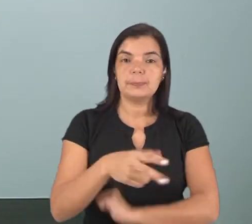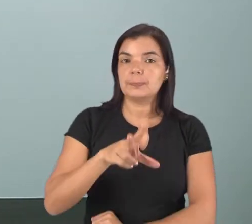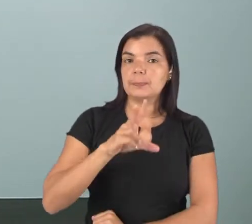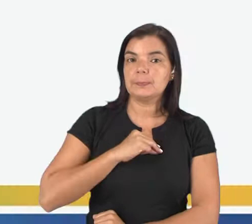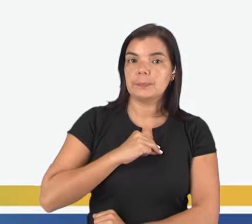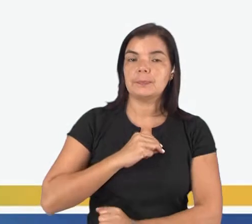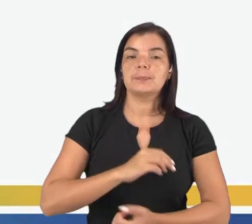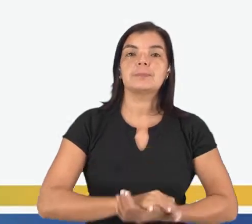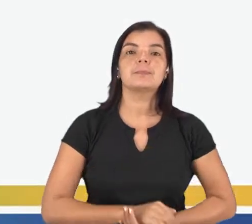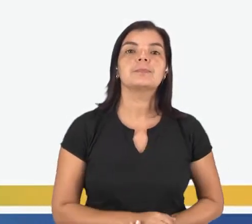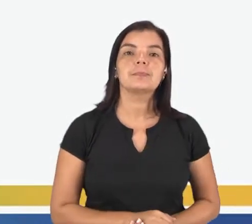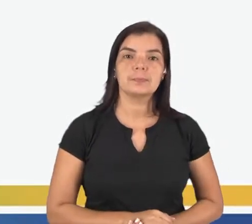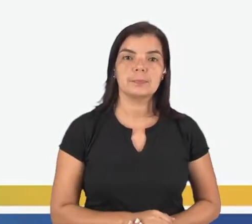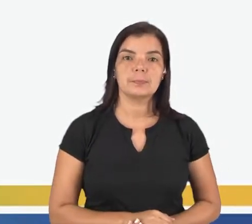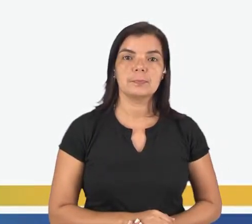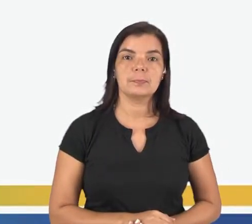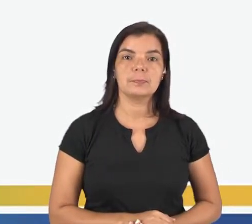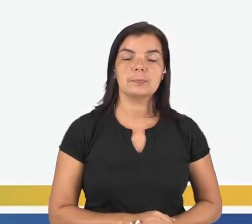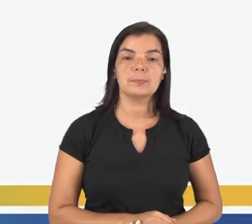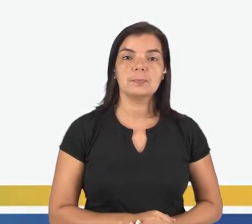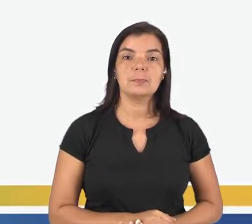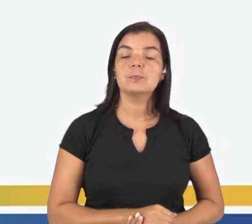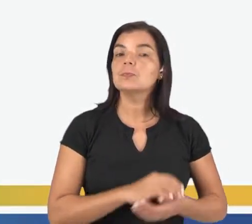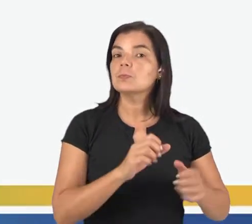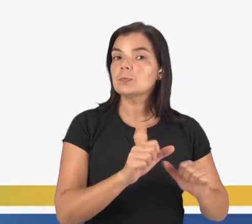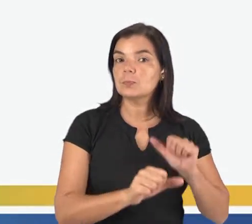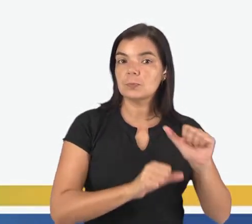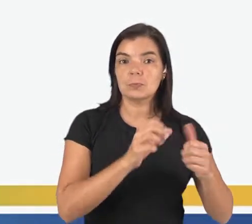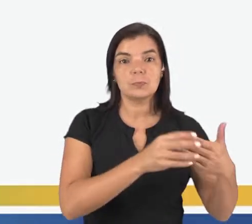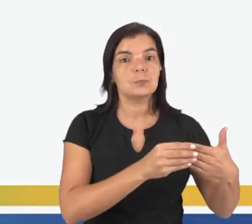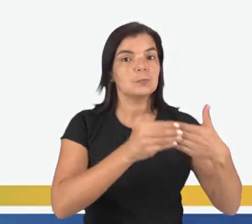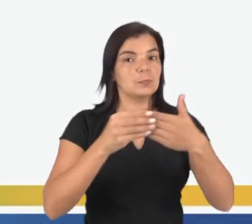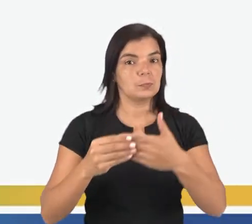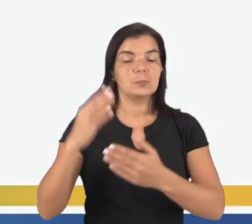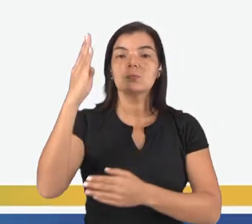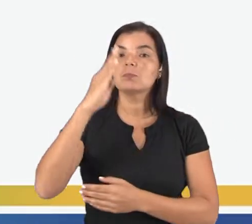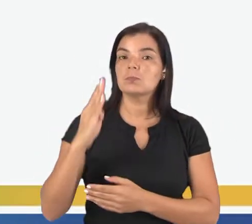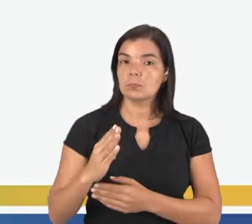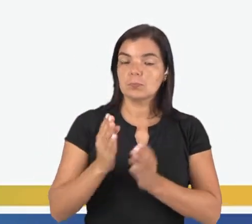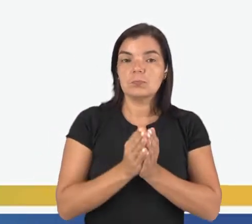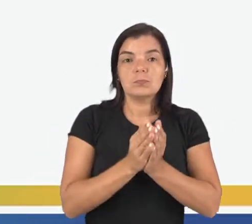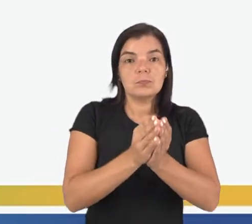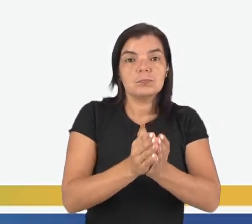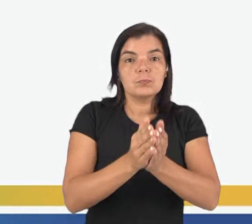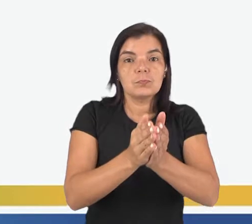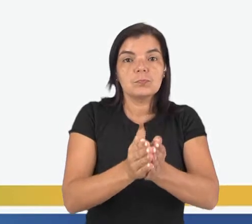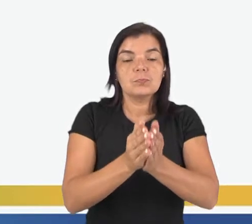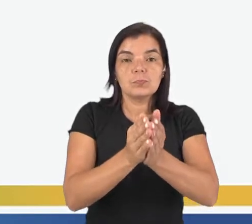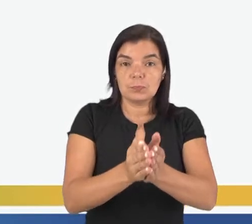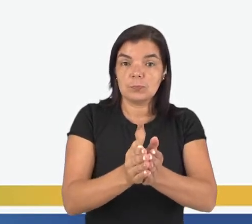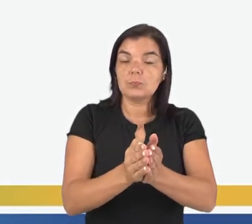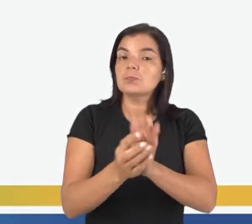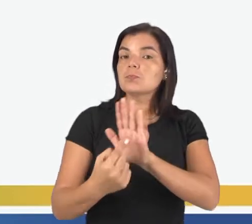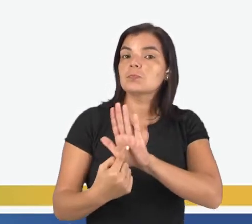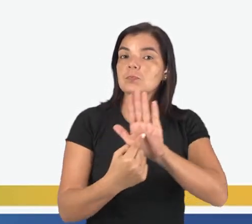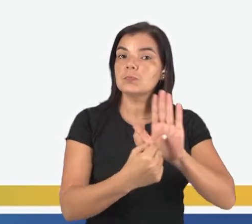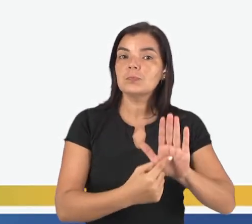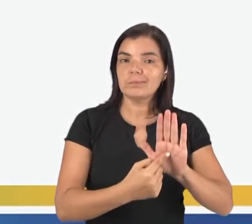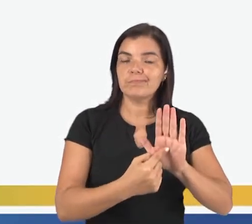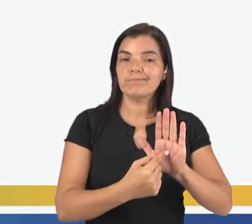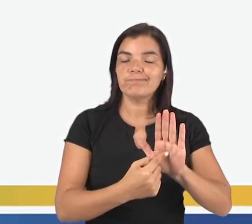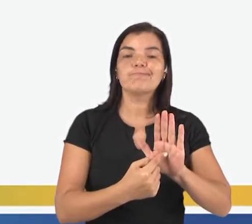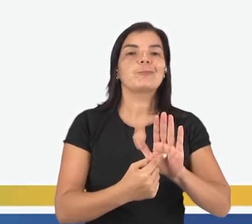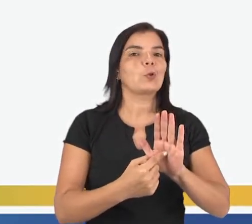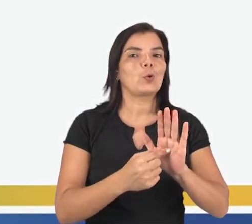portugueses. O transporte dos africanos para o Brasil era feito em navios negreiros, que apresentavam